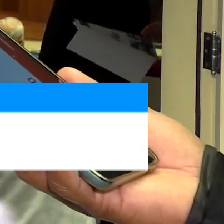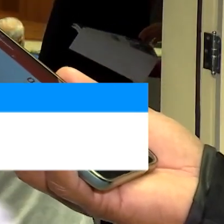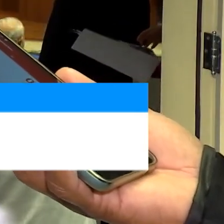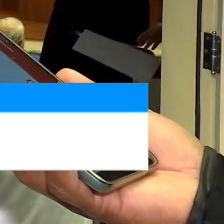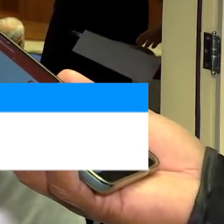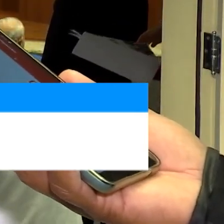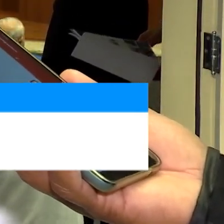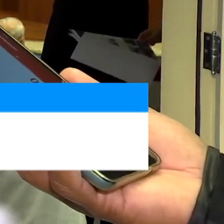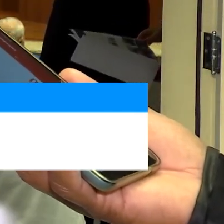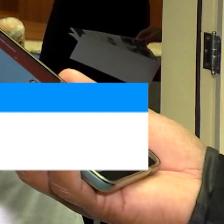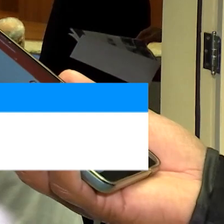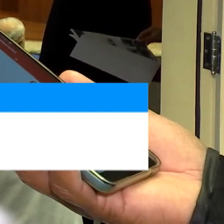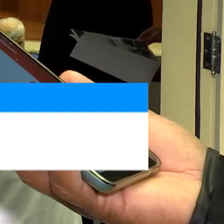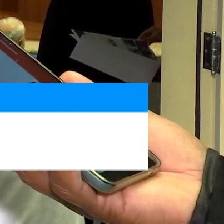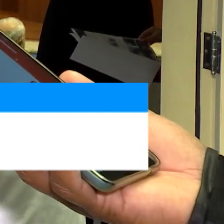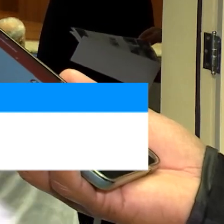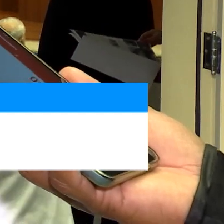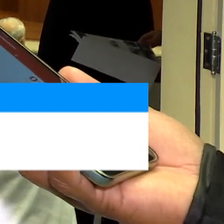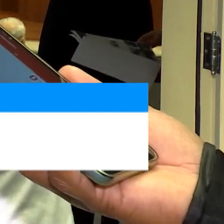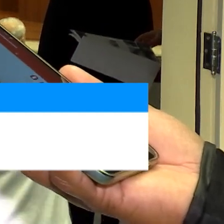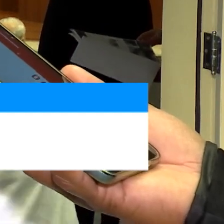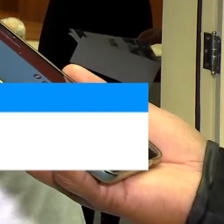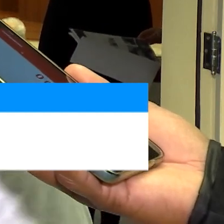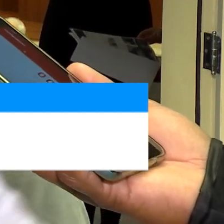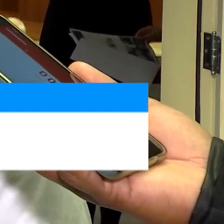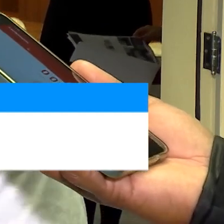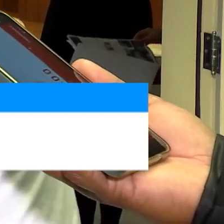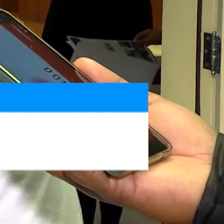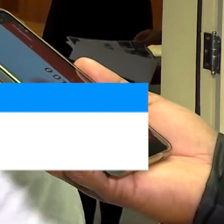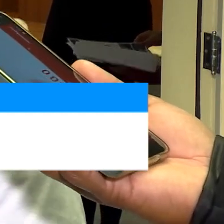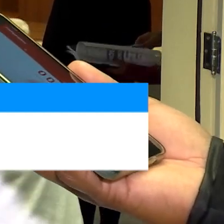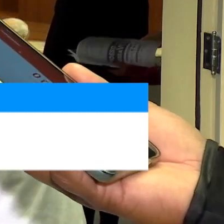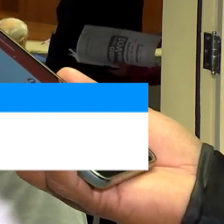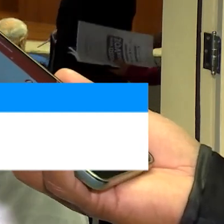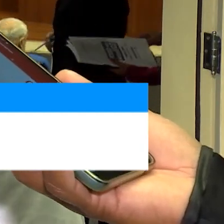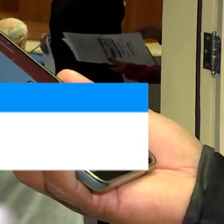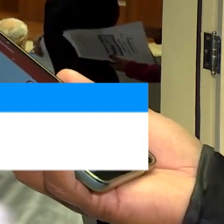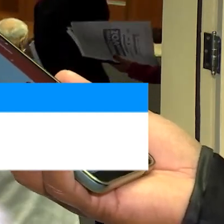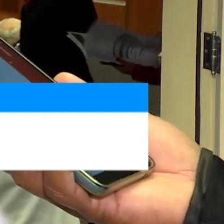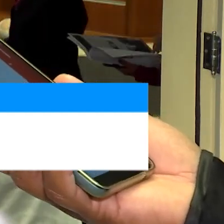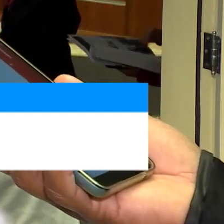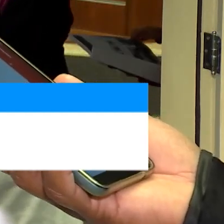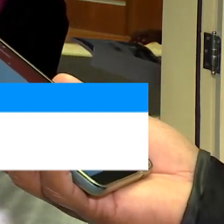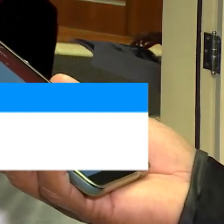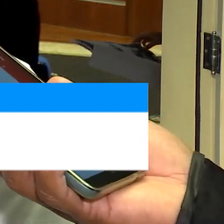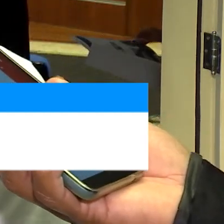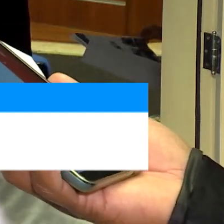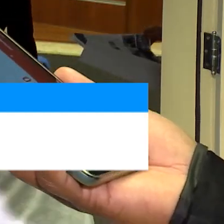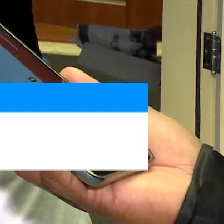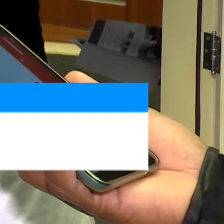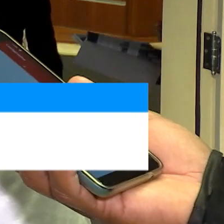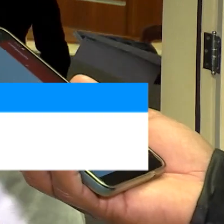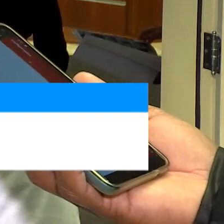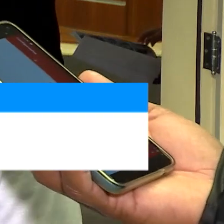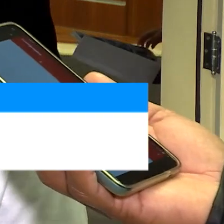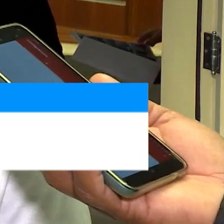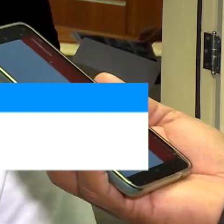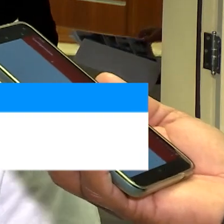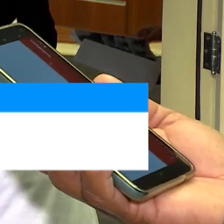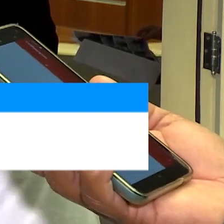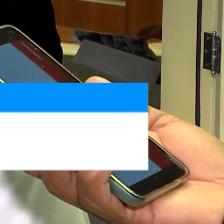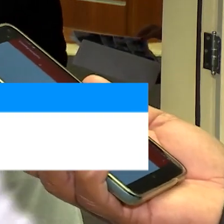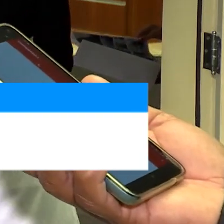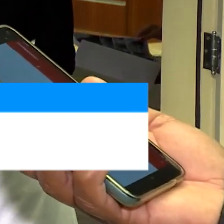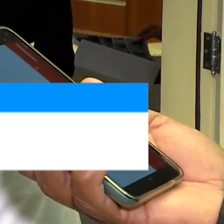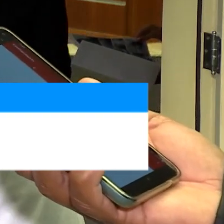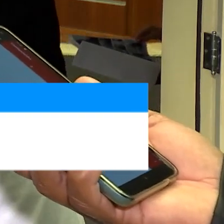projeto que muito deu certo na nossa cidade e que trabalha na ponta, dando resultado de forma direta com crianças e jovens conscientes dos seus direitos,